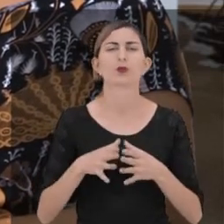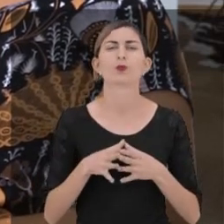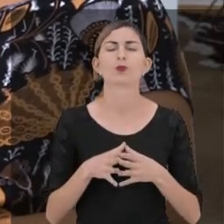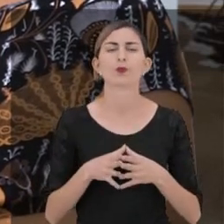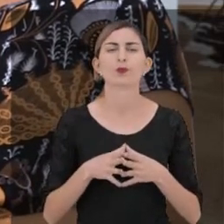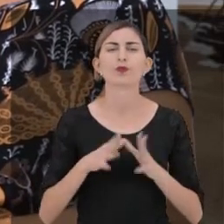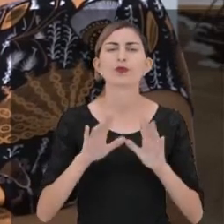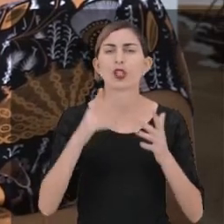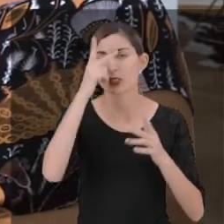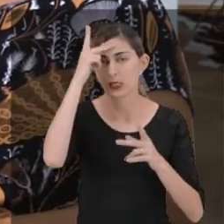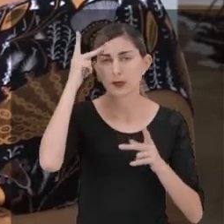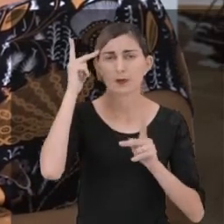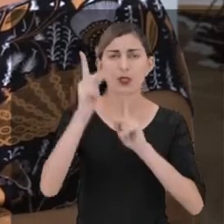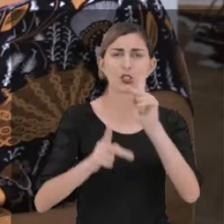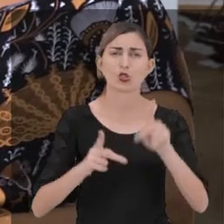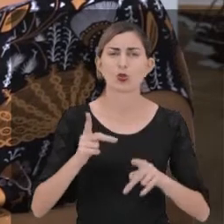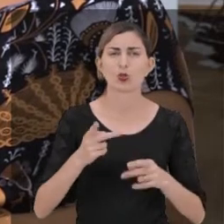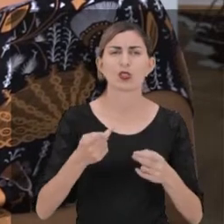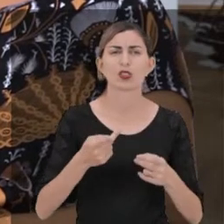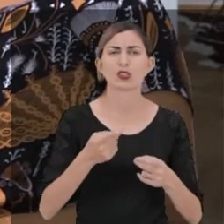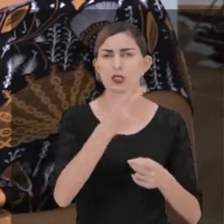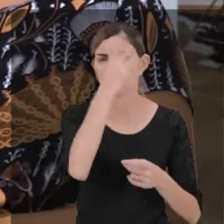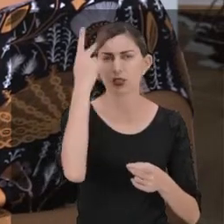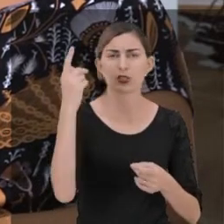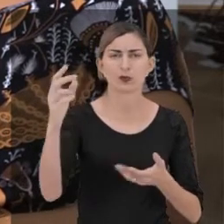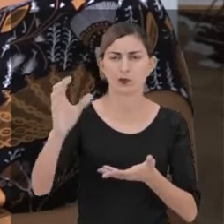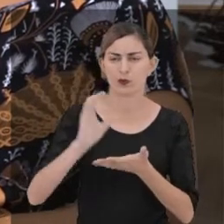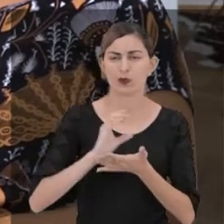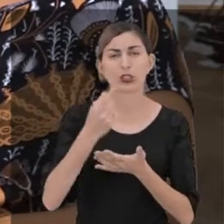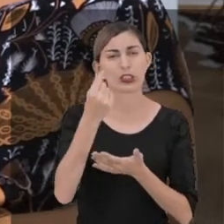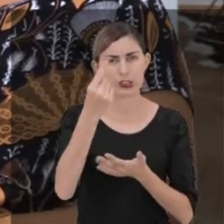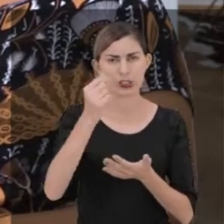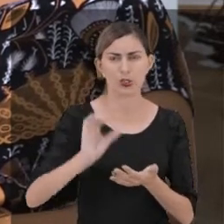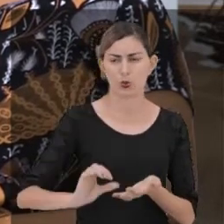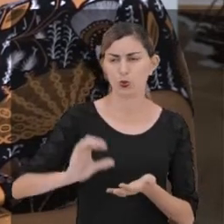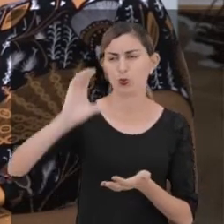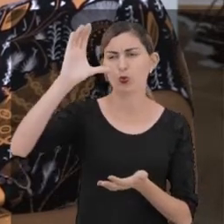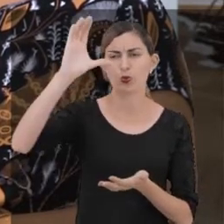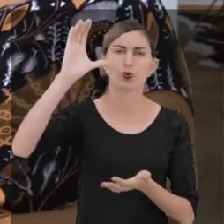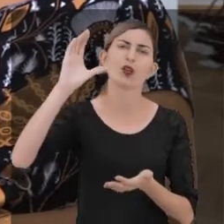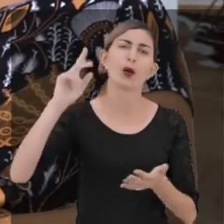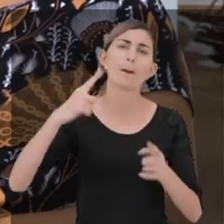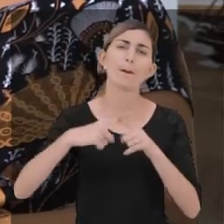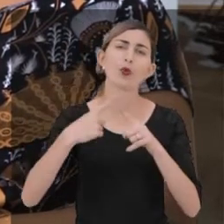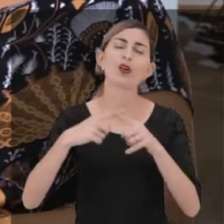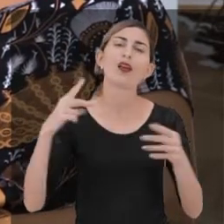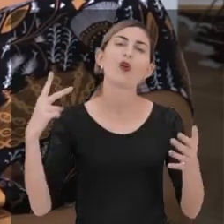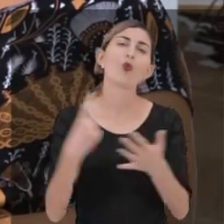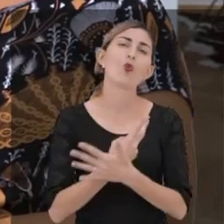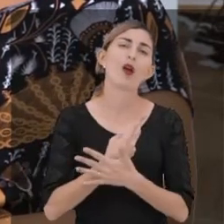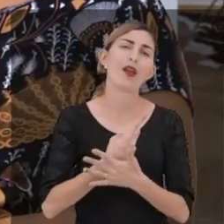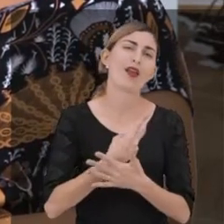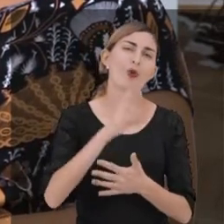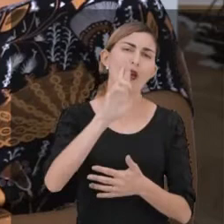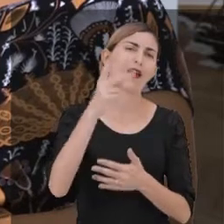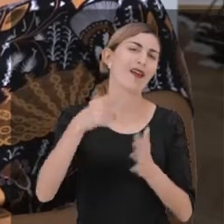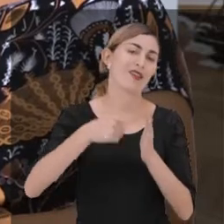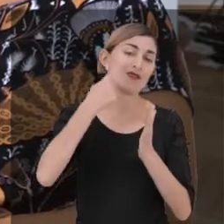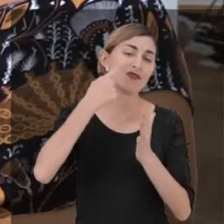lucros, e as pessoas vão receber um dinheiro muito grande por um erro que poderia ter